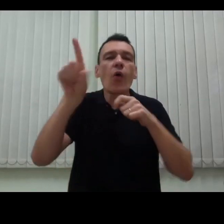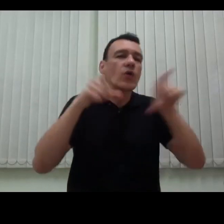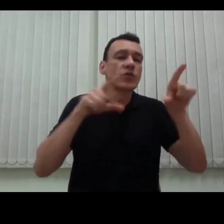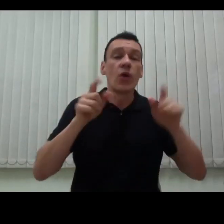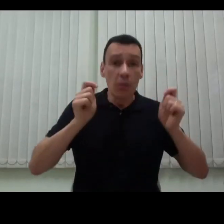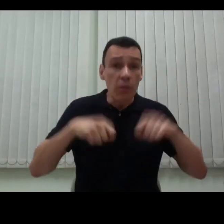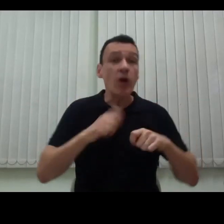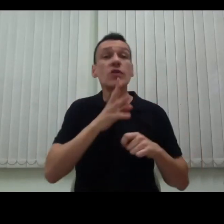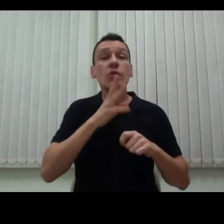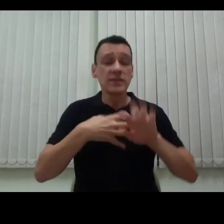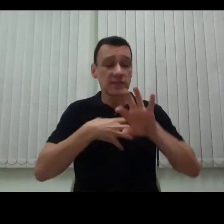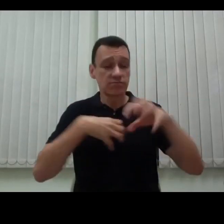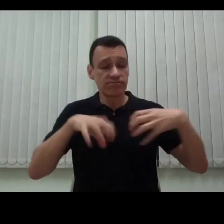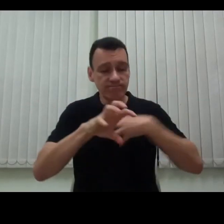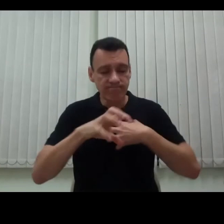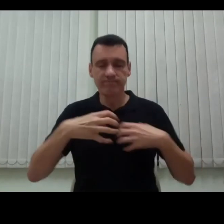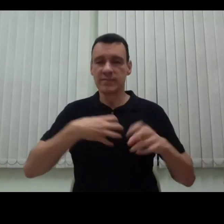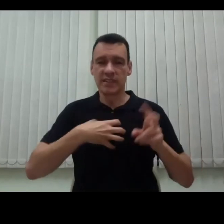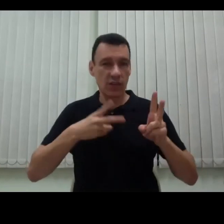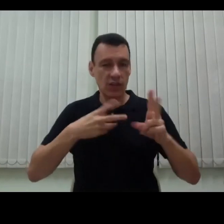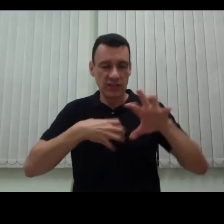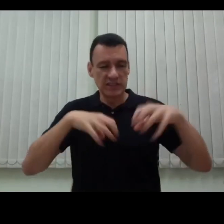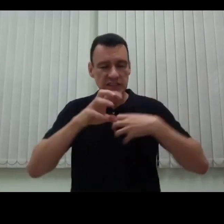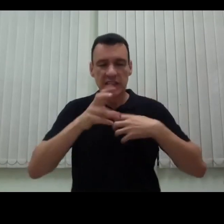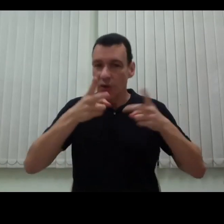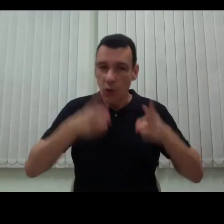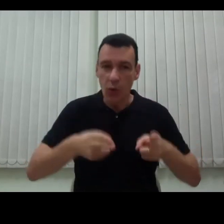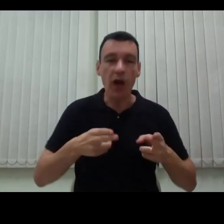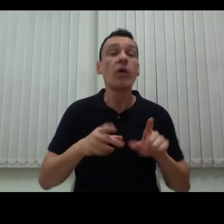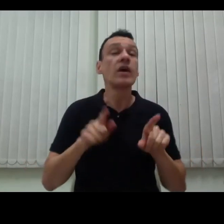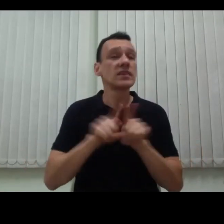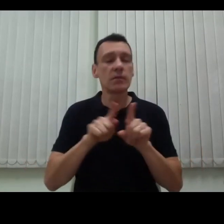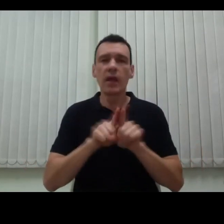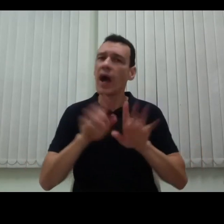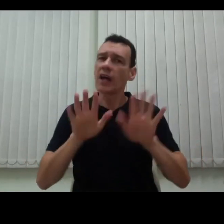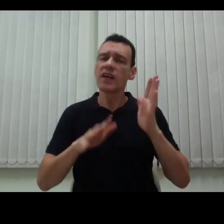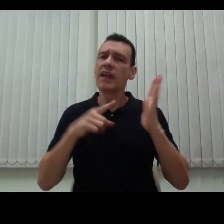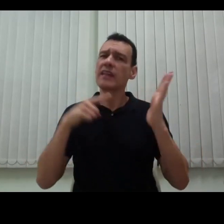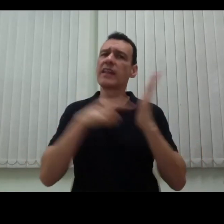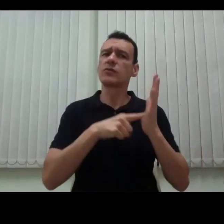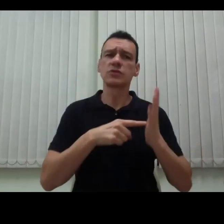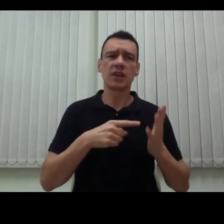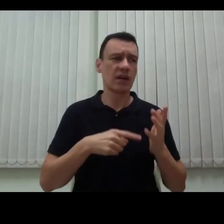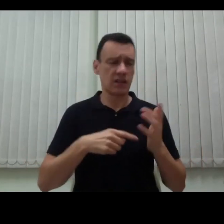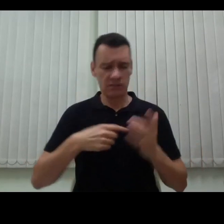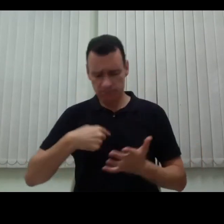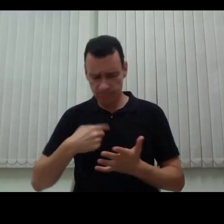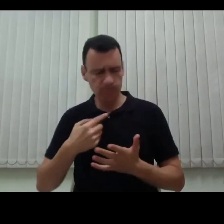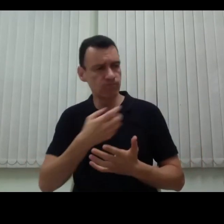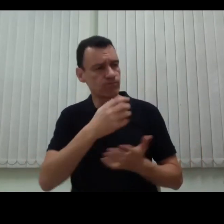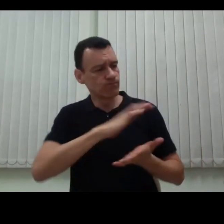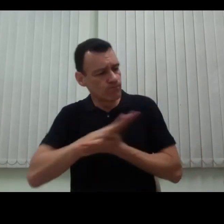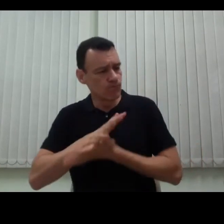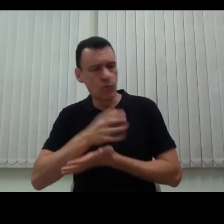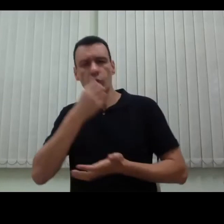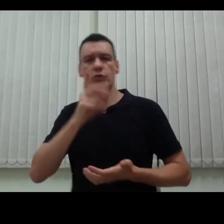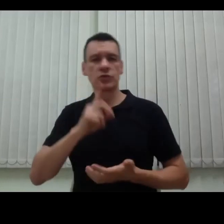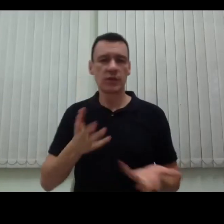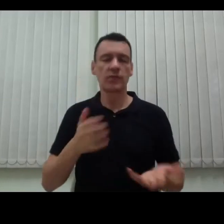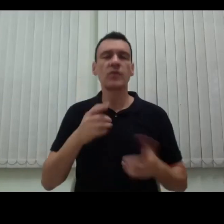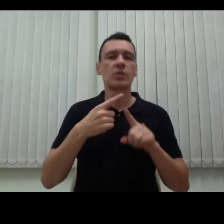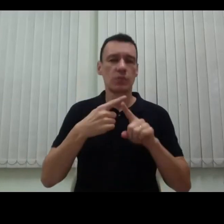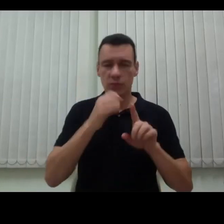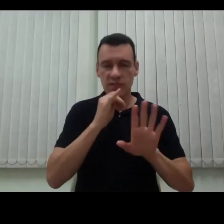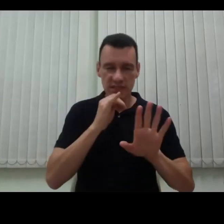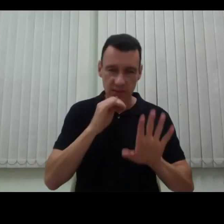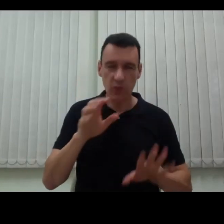identificar, elas permitem denunciar a sociedade racista e patriarcal. Vejamos, Úrsula, Maria Firmina dos Reis,